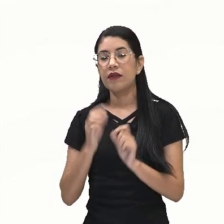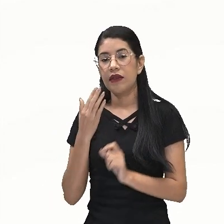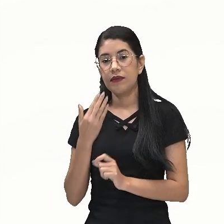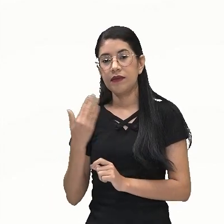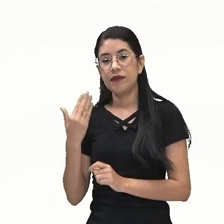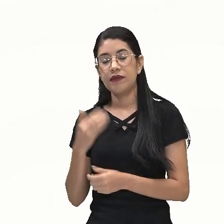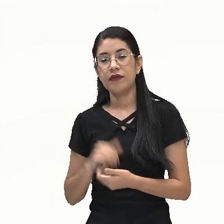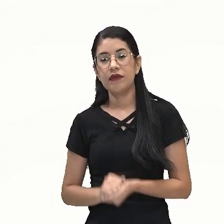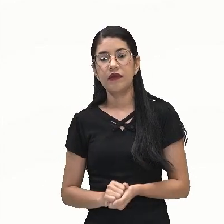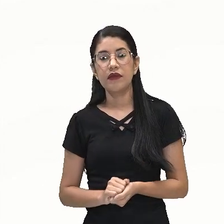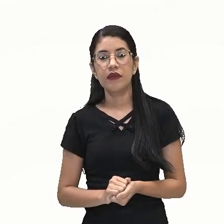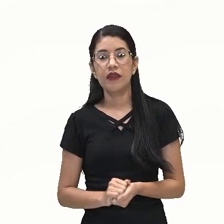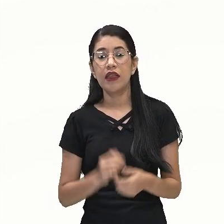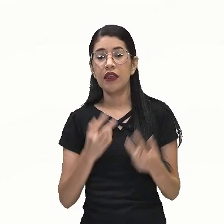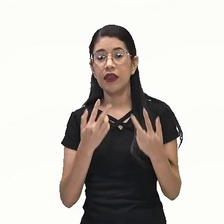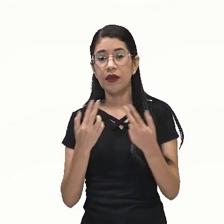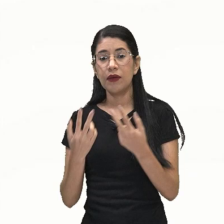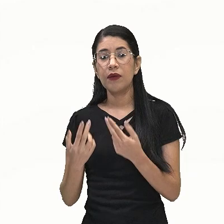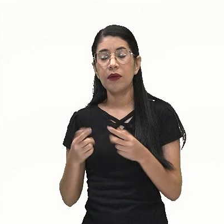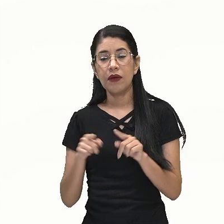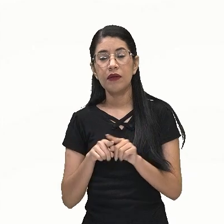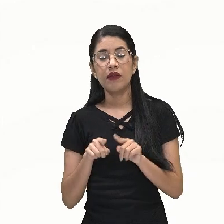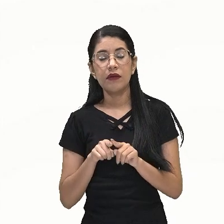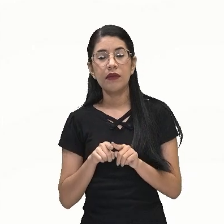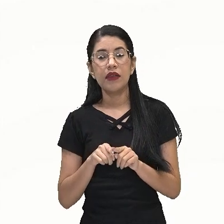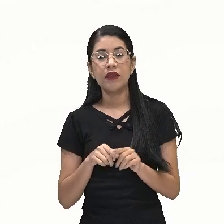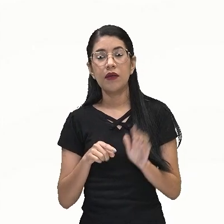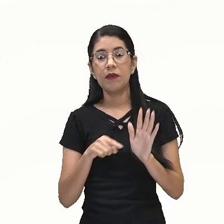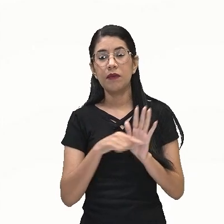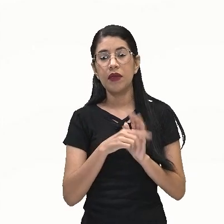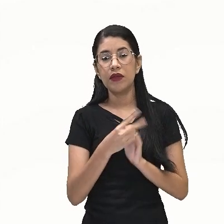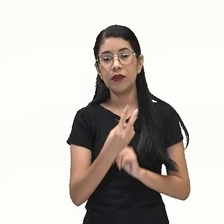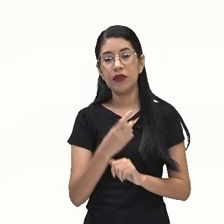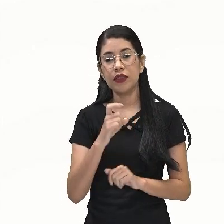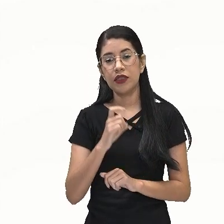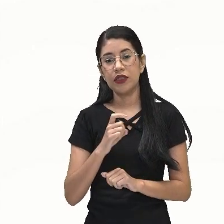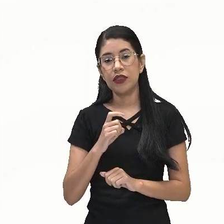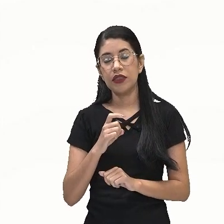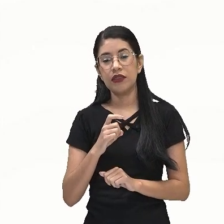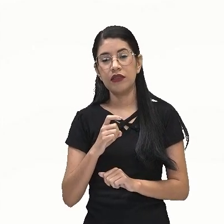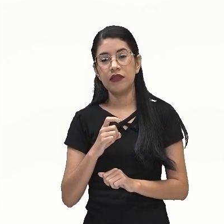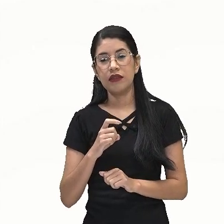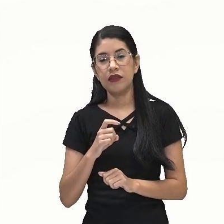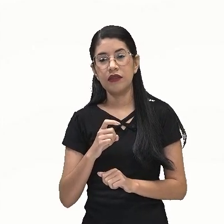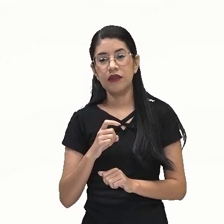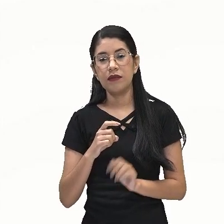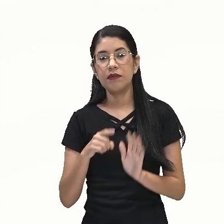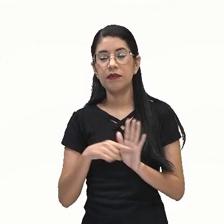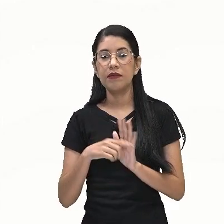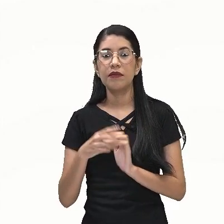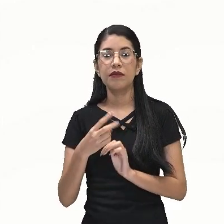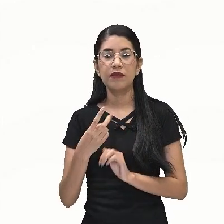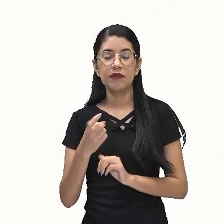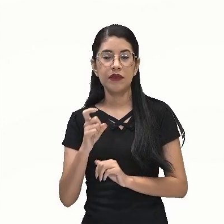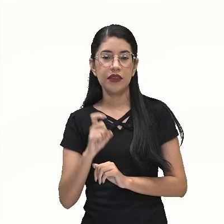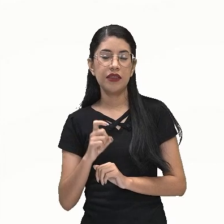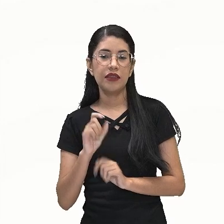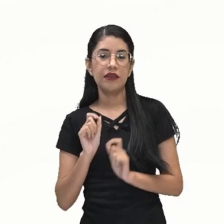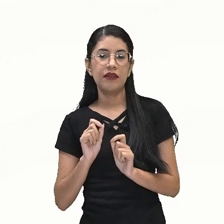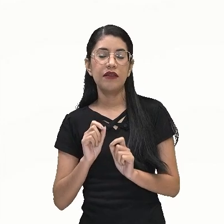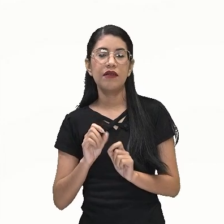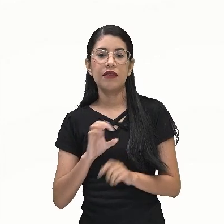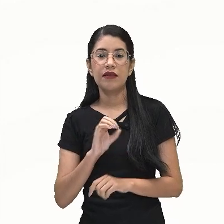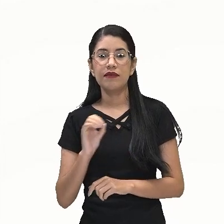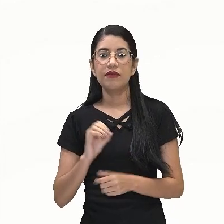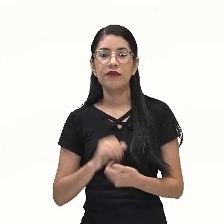elementos simétricos. Então, 2x menos 2x é 0x. Então, eu consigo, ó, aqui